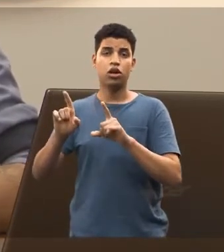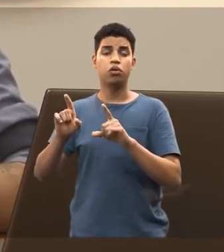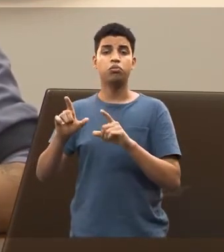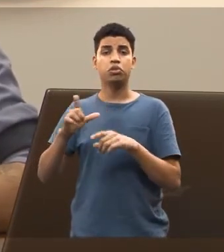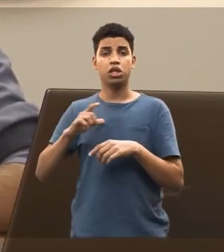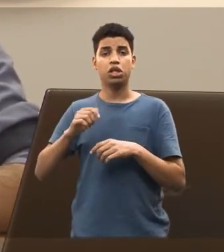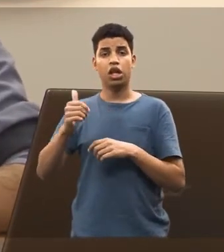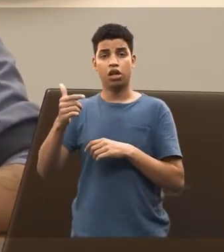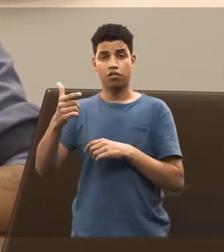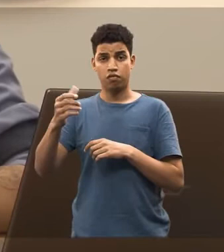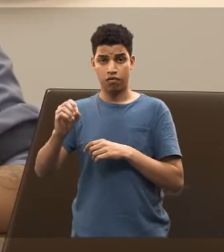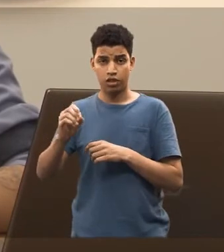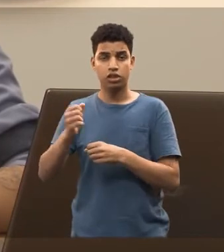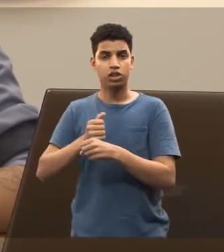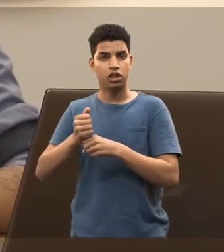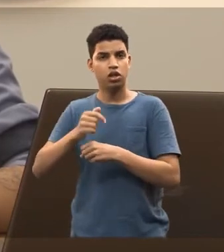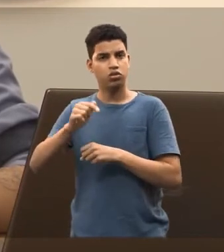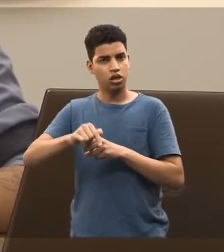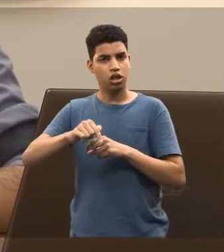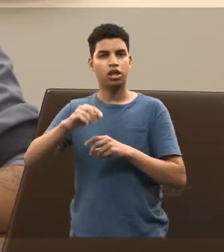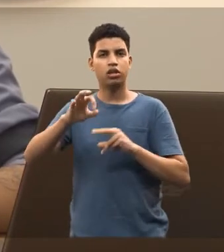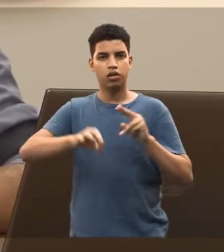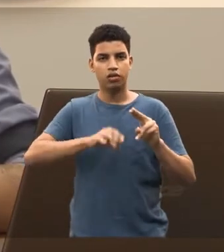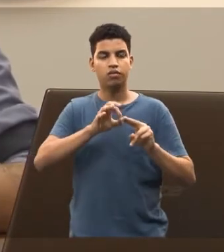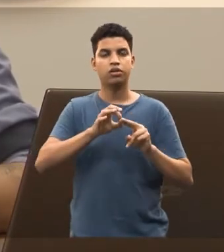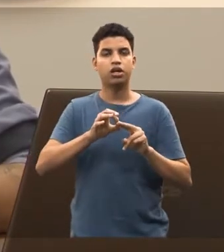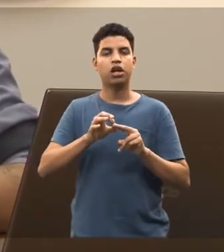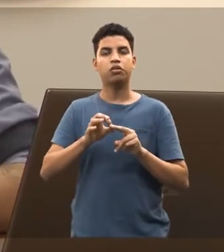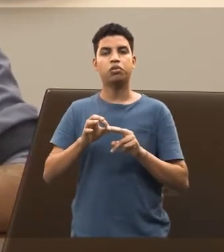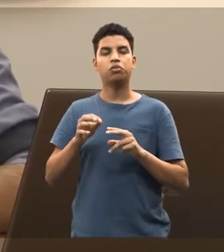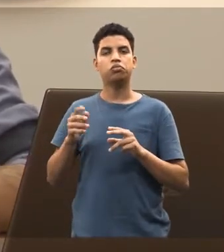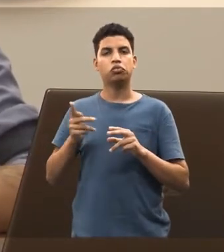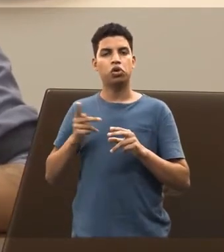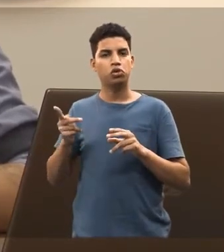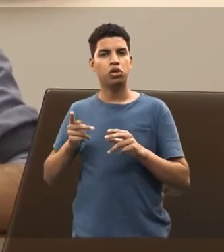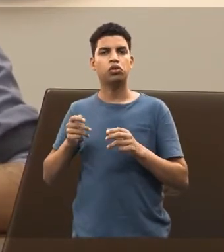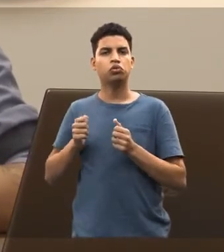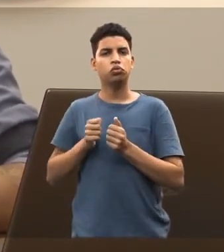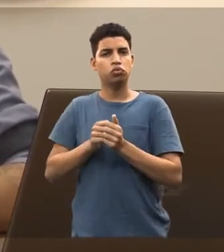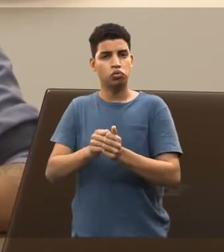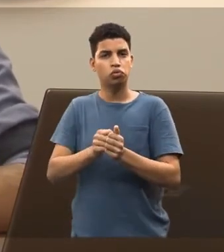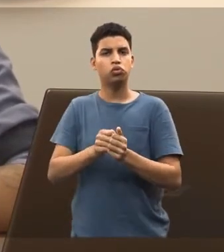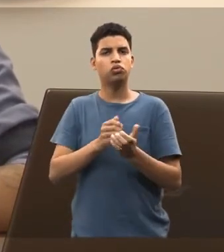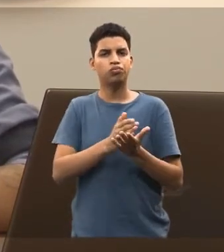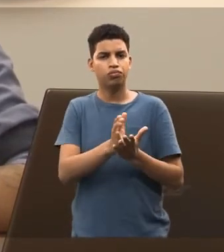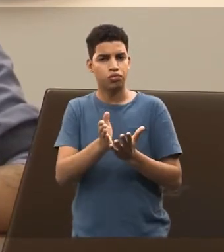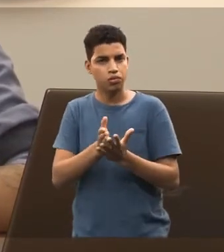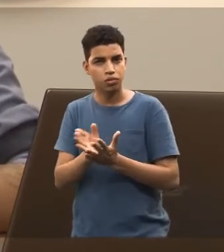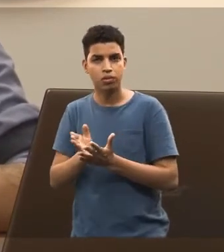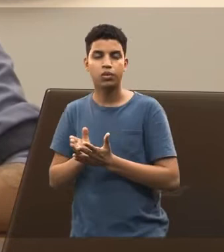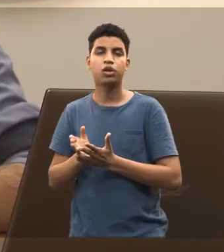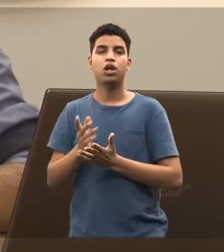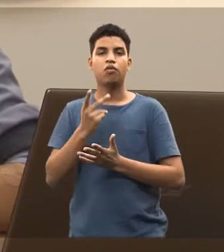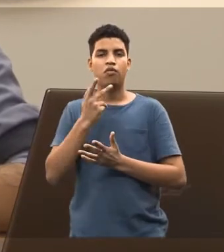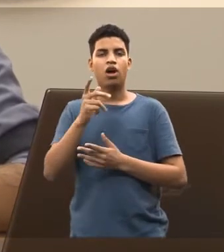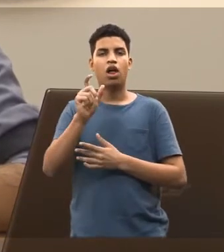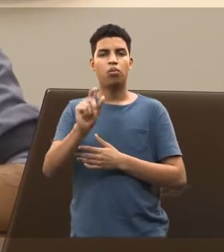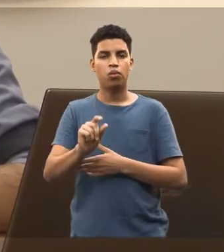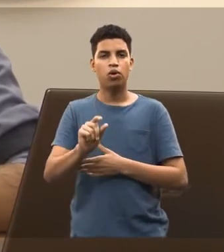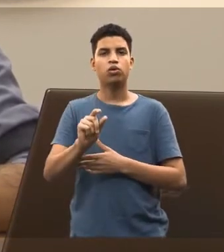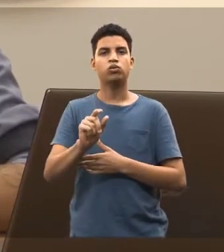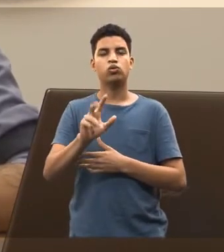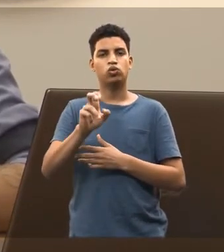tem há mais de 20 anos aqui na UFSCar, e nós trabalhamos juntos, né, em diversas frentes. E eu vou falar um pouco